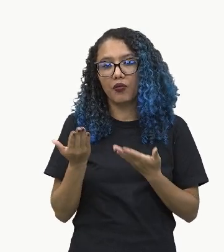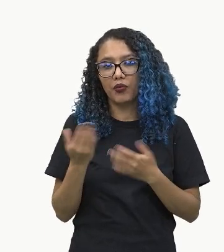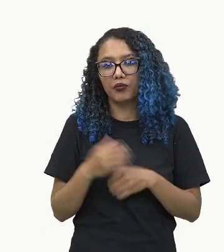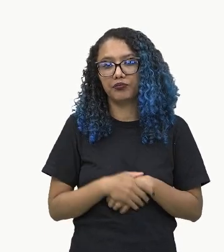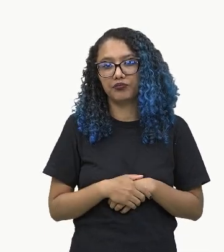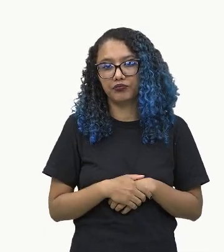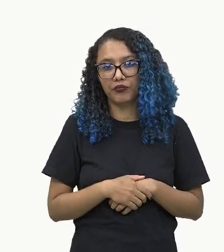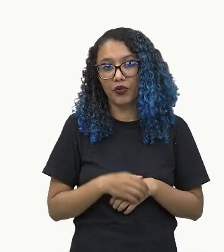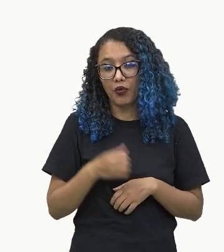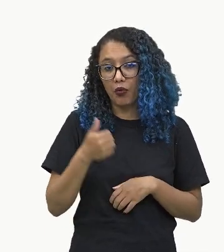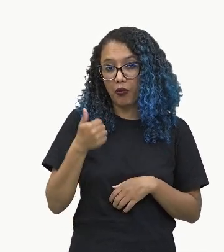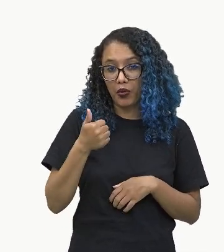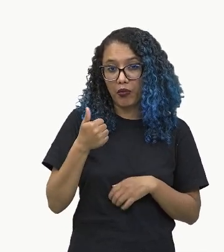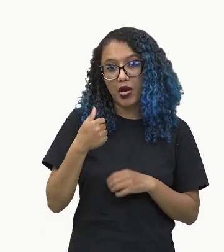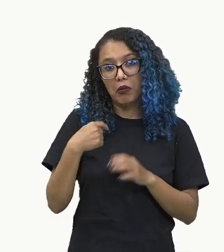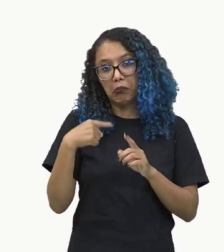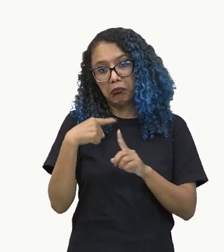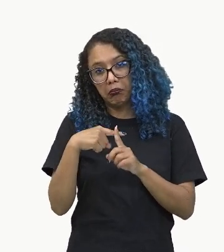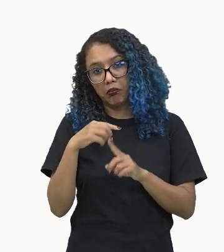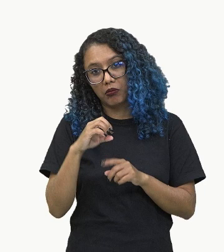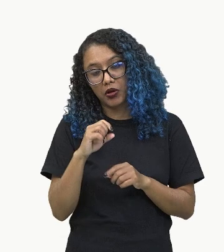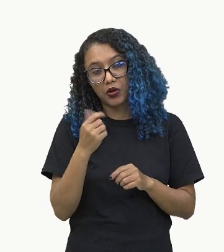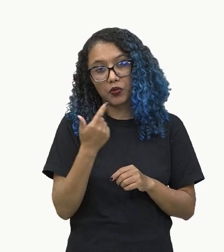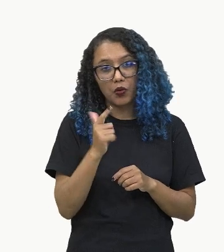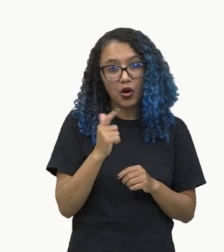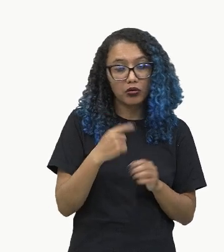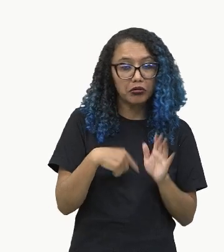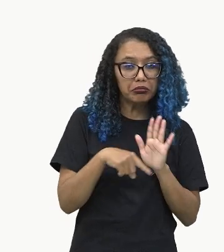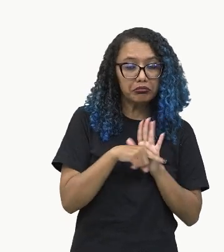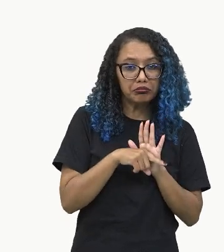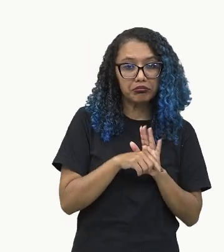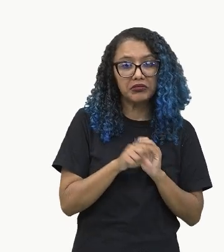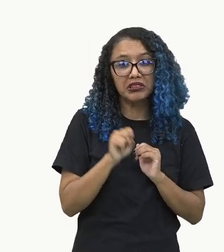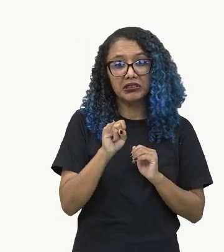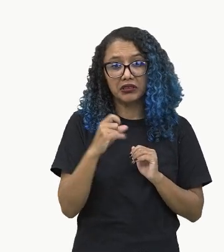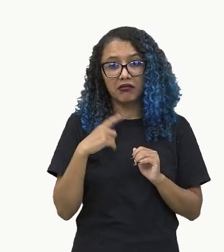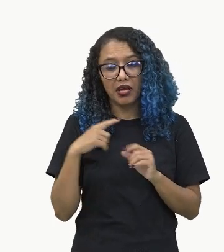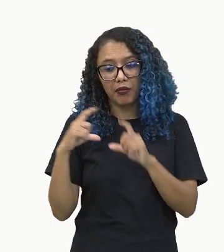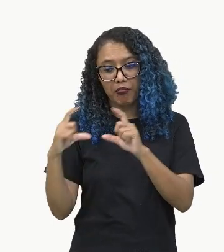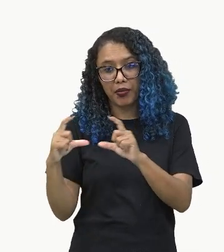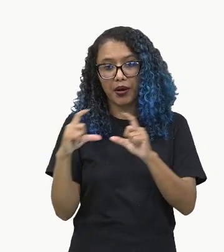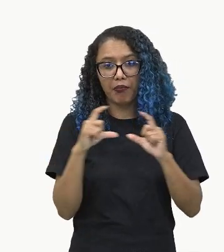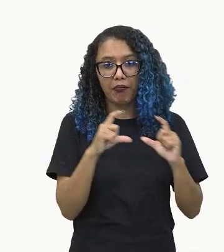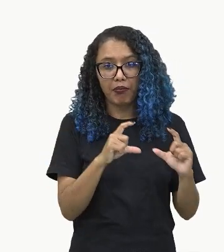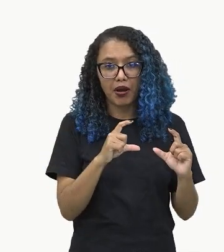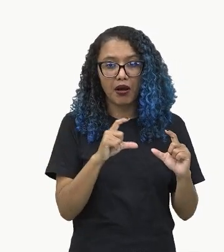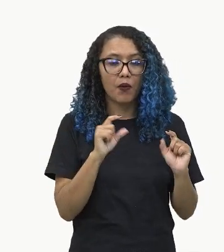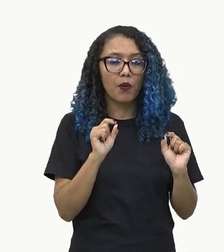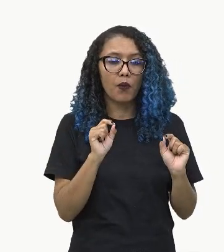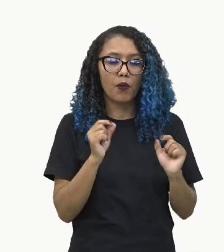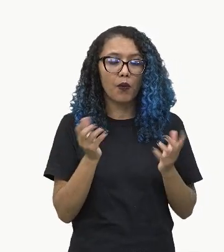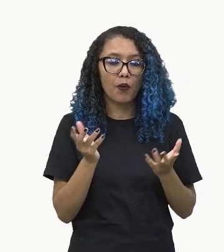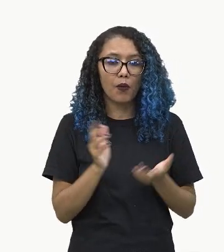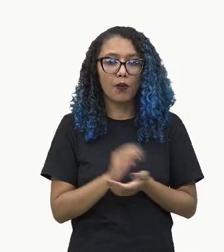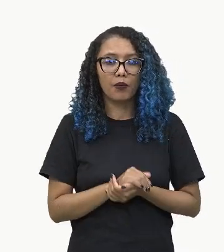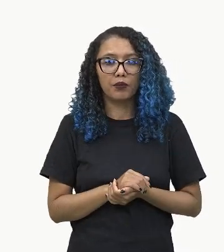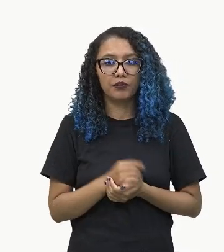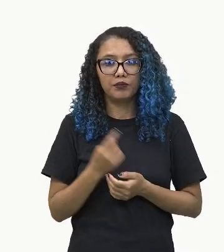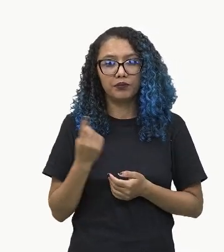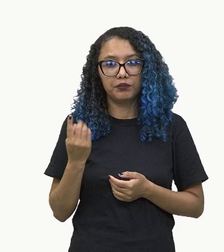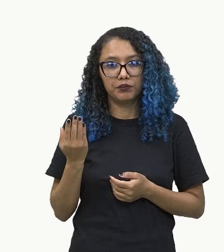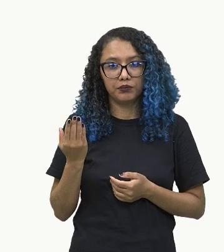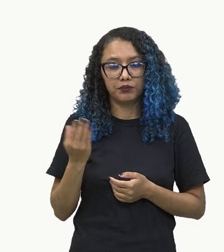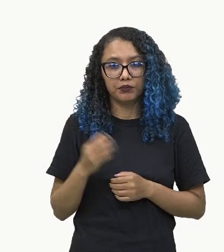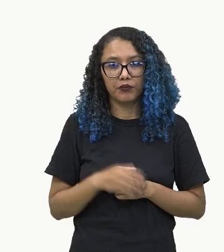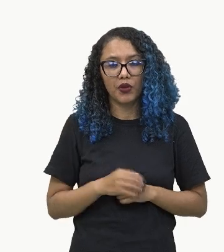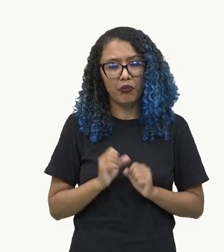subtraindo. Tá bom? E sempre que tem dois parênteses juntos, assim, ó, como está aqui, ó, aqui é um parênteses, aqui é outro.